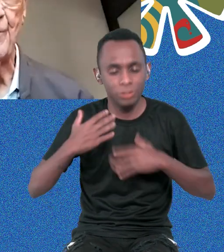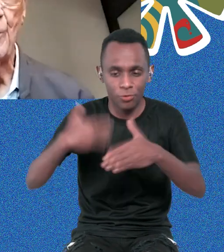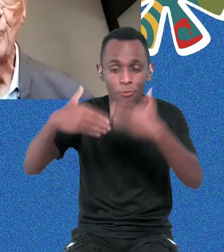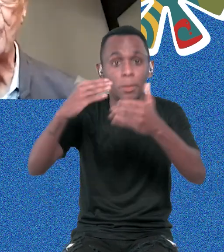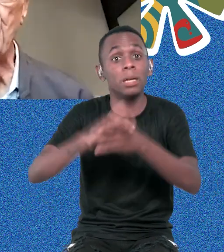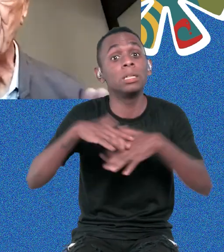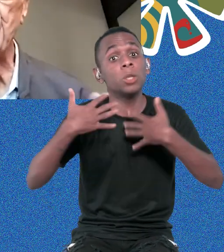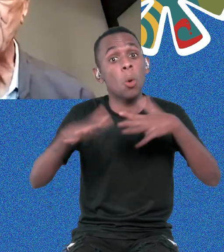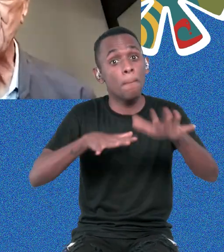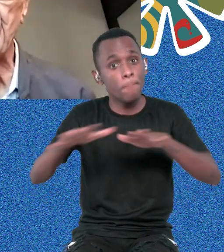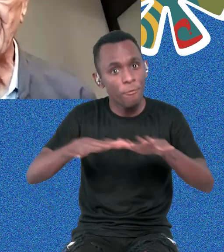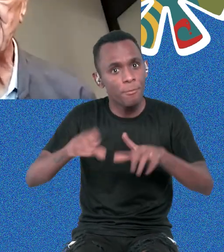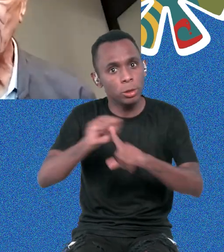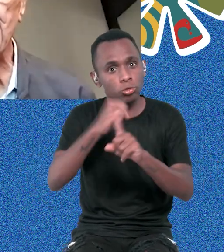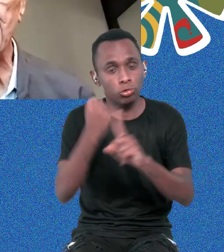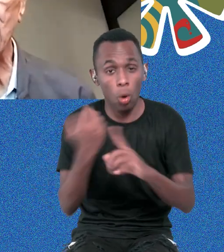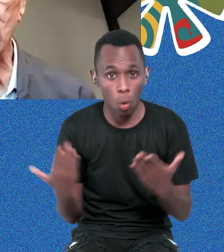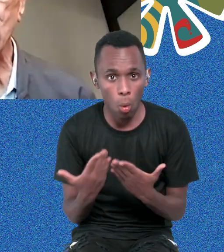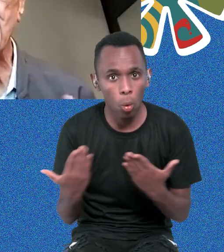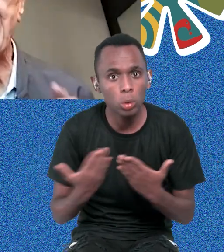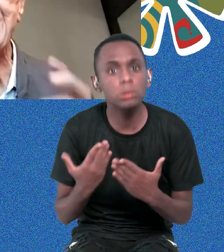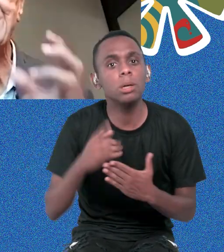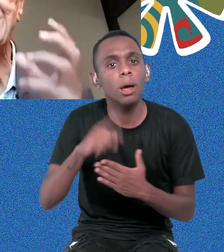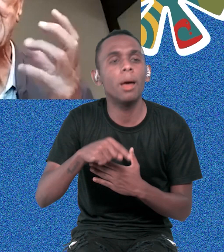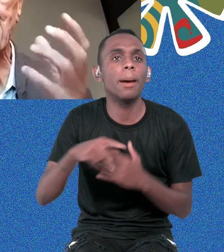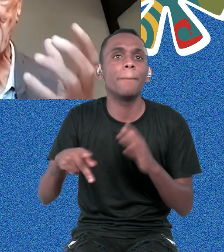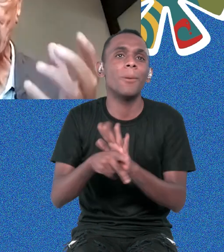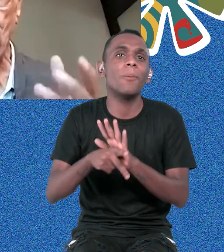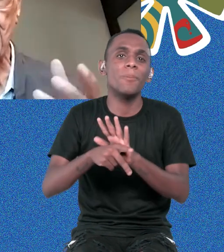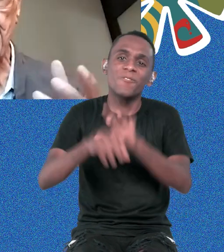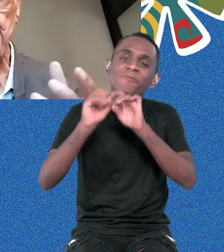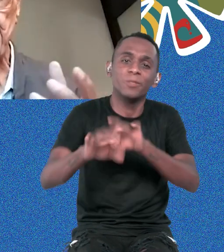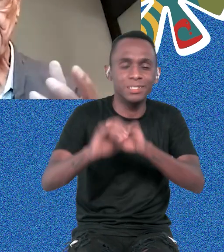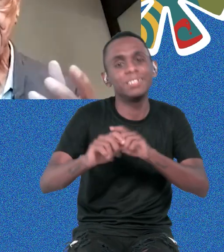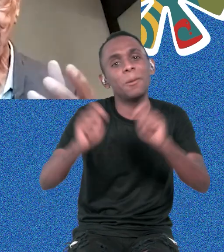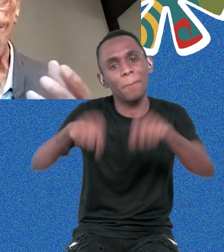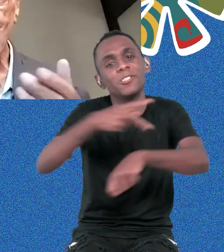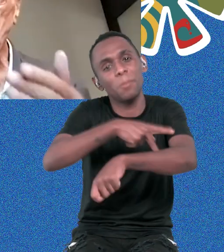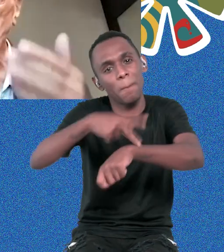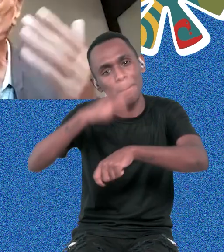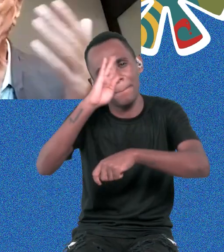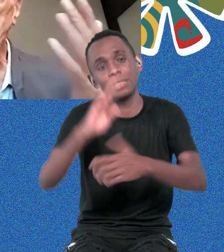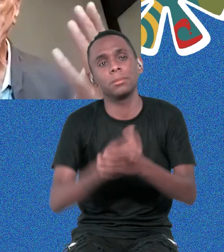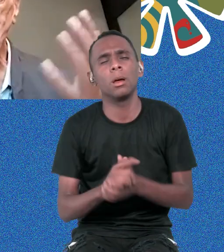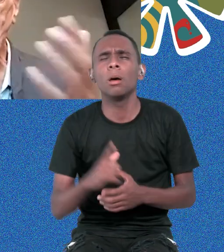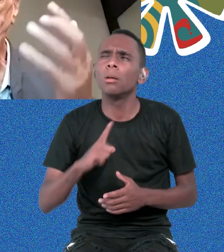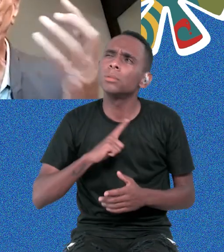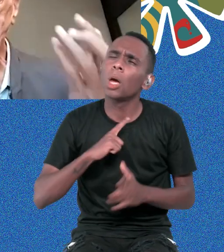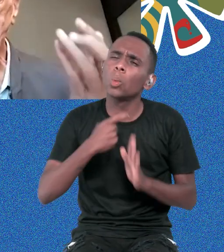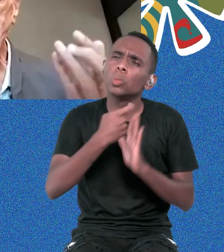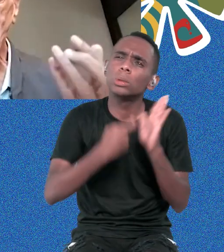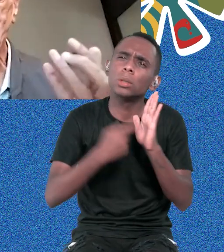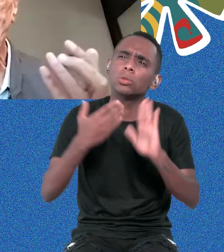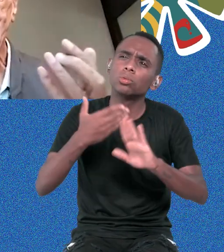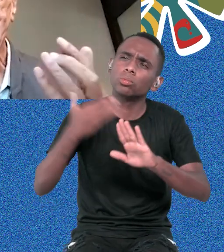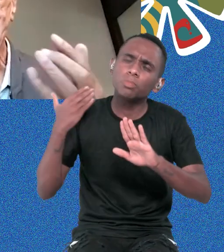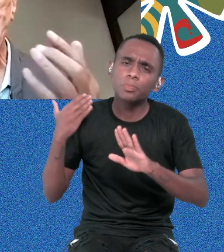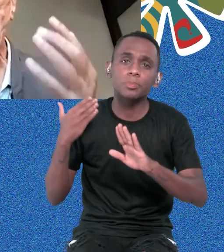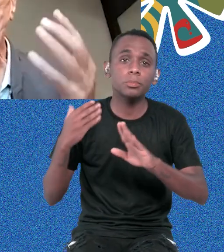luta. Os movimentos sociais hoje são os grandes pedagogos. Eu tenho um texto já um pouco